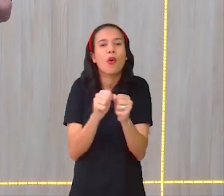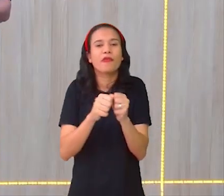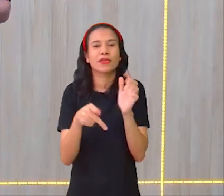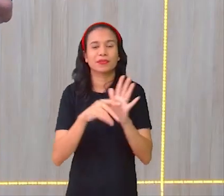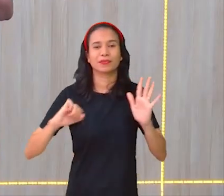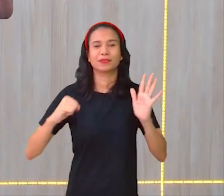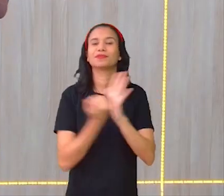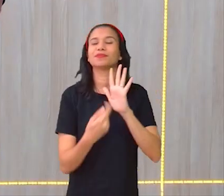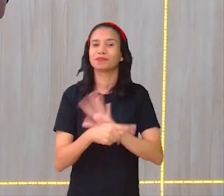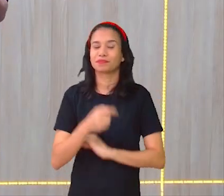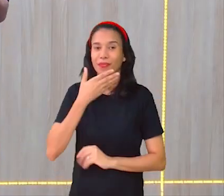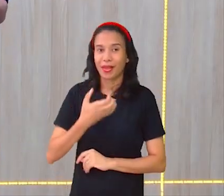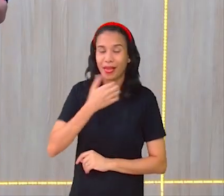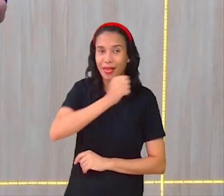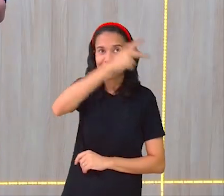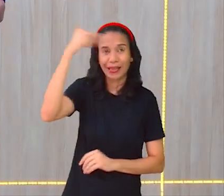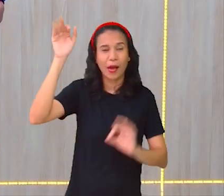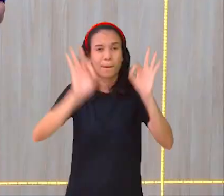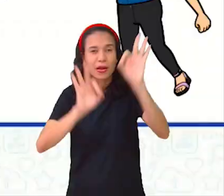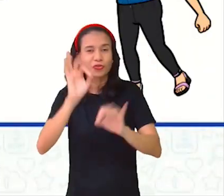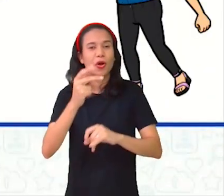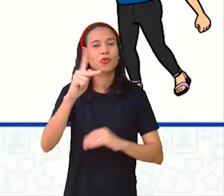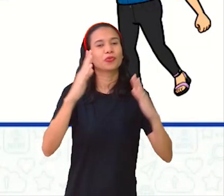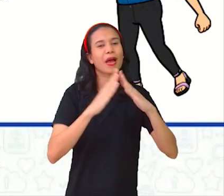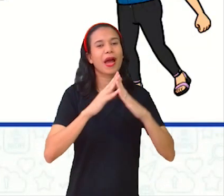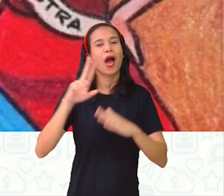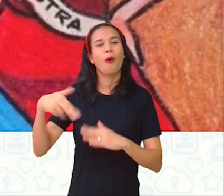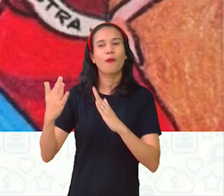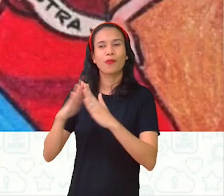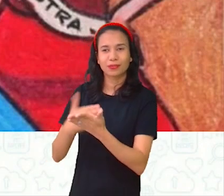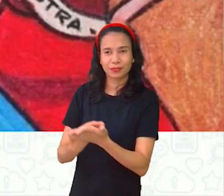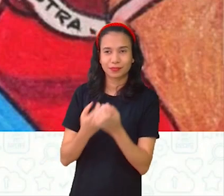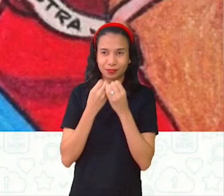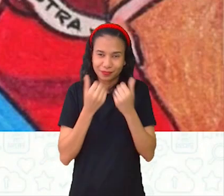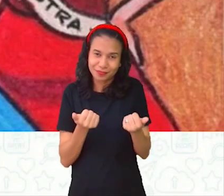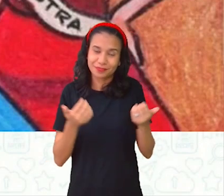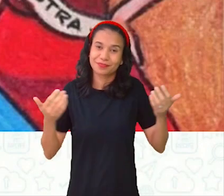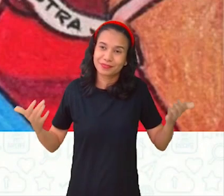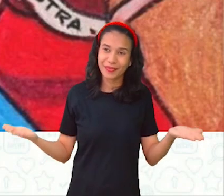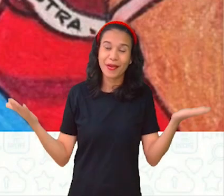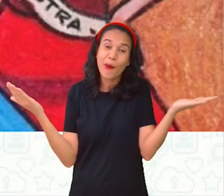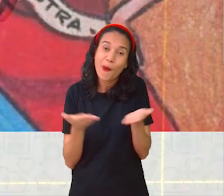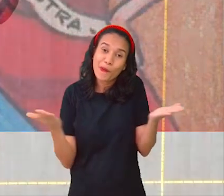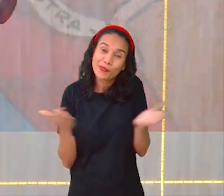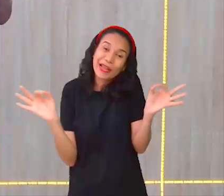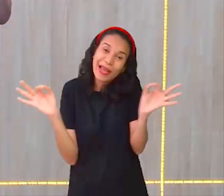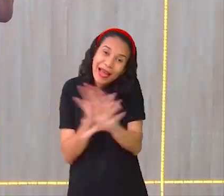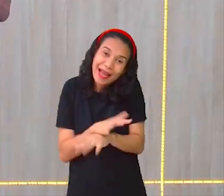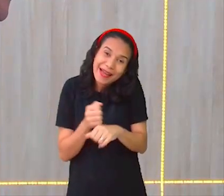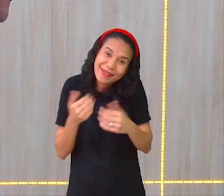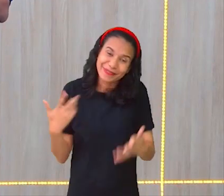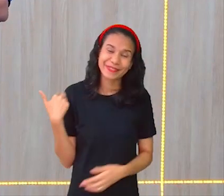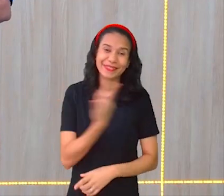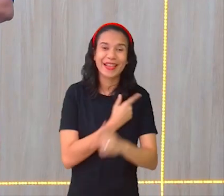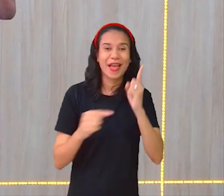símbolos natalinos e fazer para decorar a sua casa ou a sua escola, tá bom? Então, por hoje é só. A